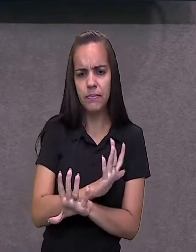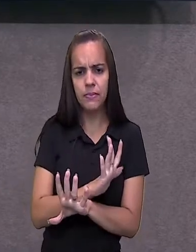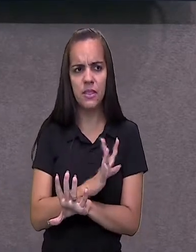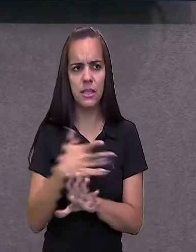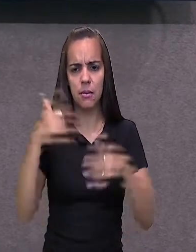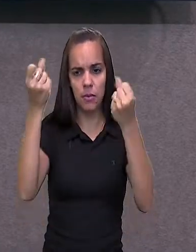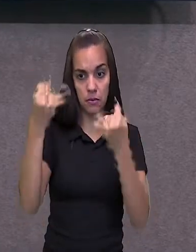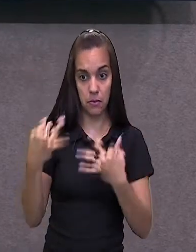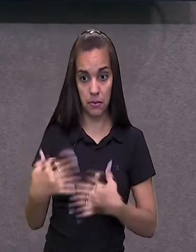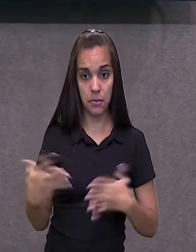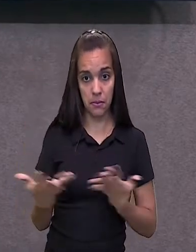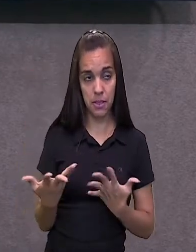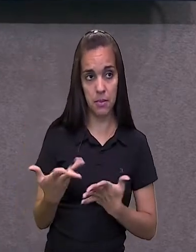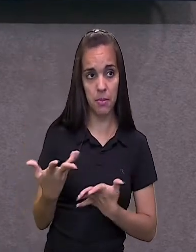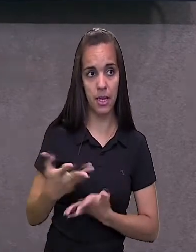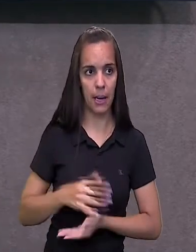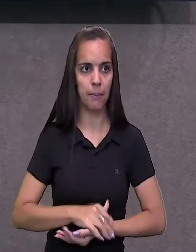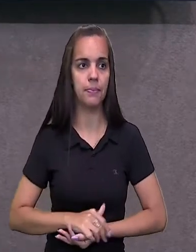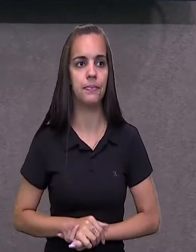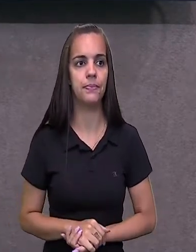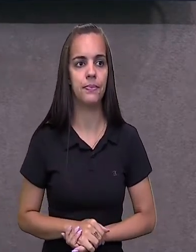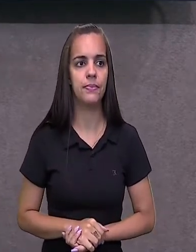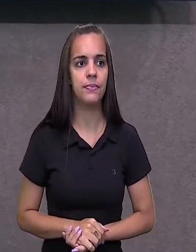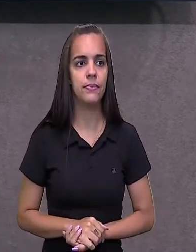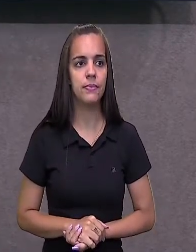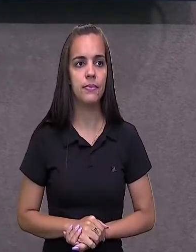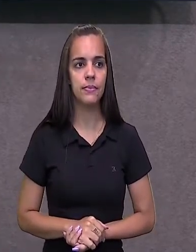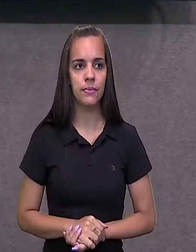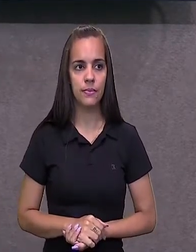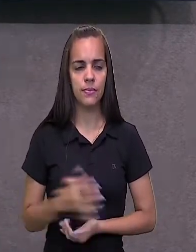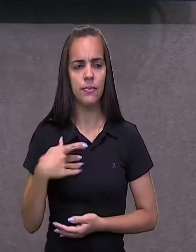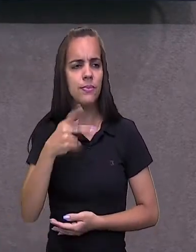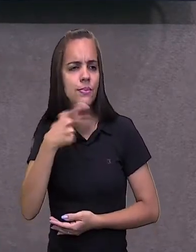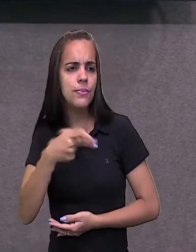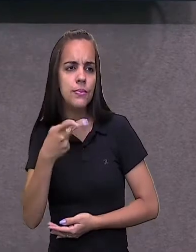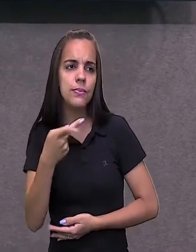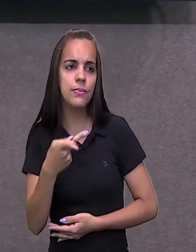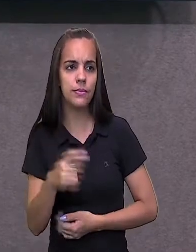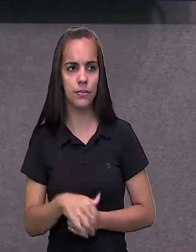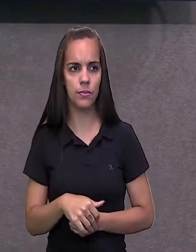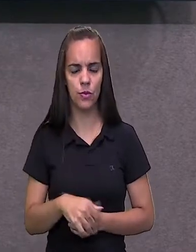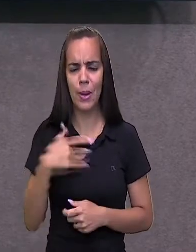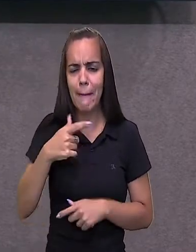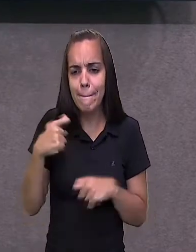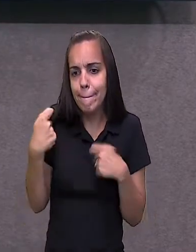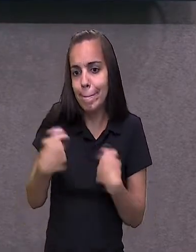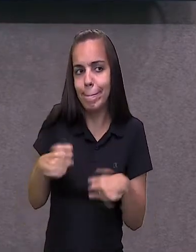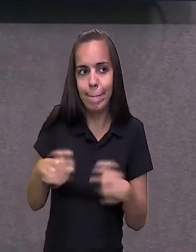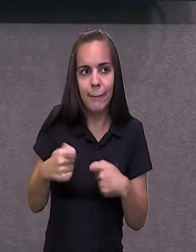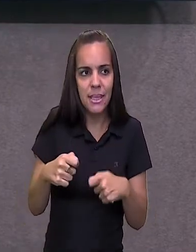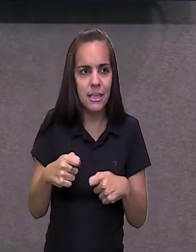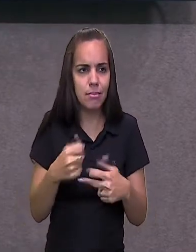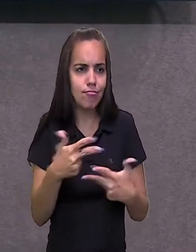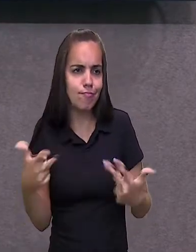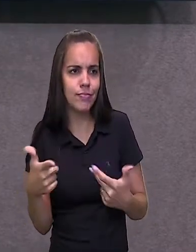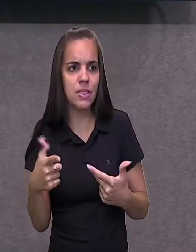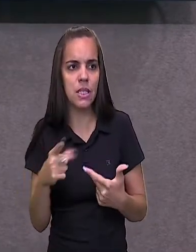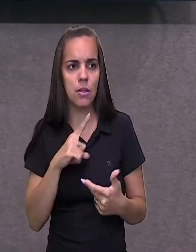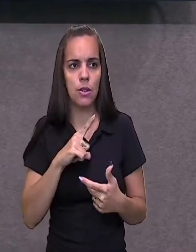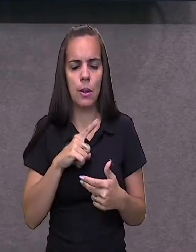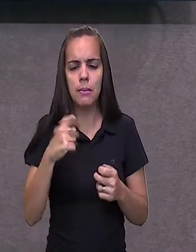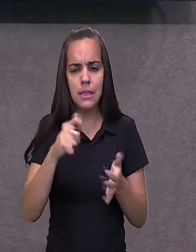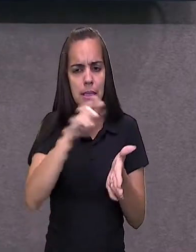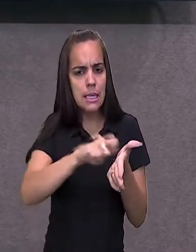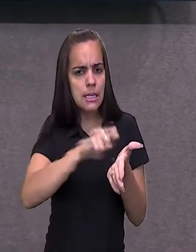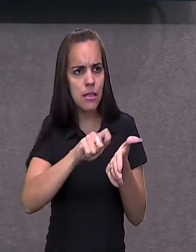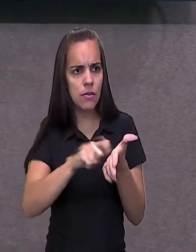especificar, vamos para a compreensão deles. Quer dizer algo preciso, significa que é